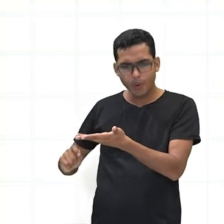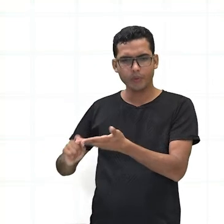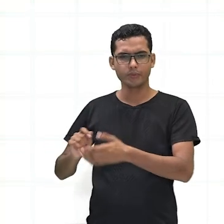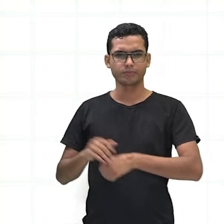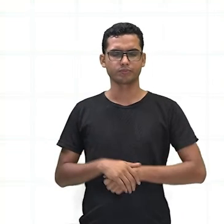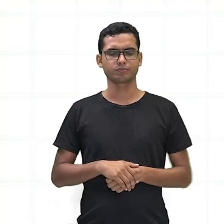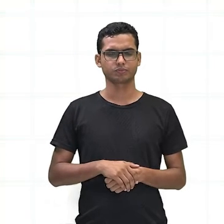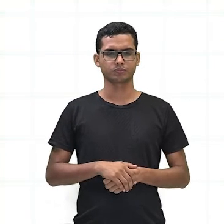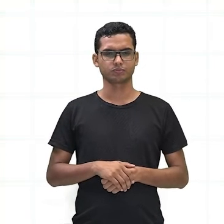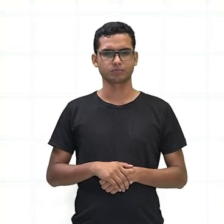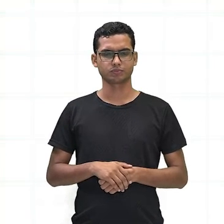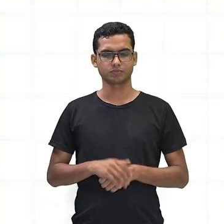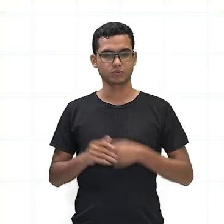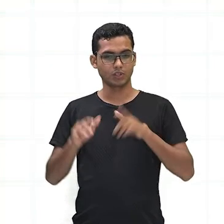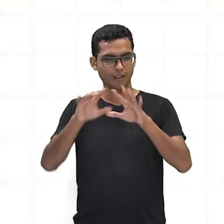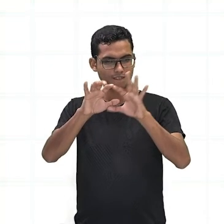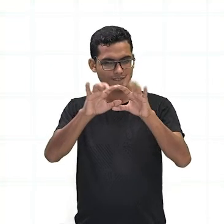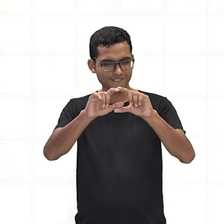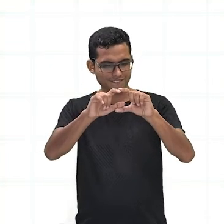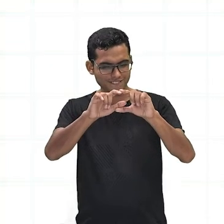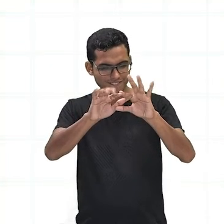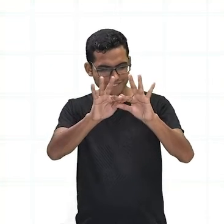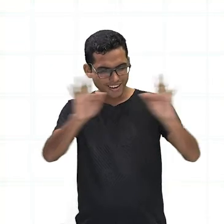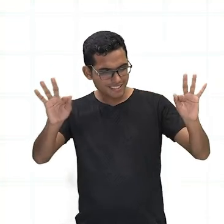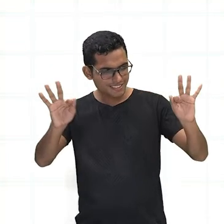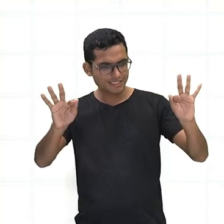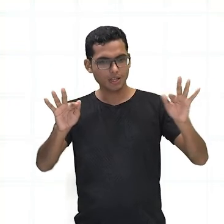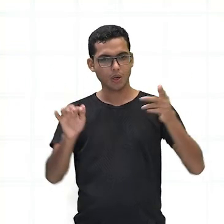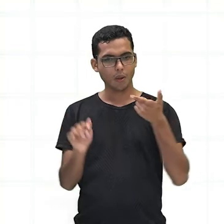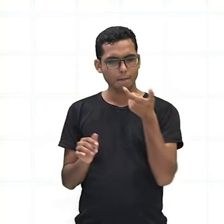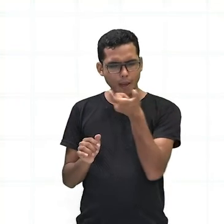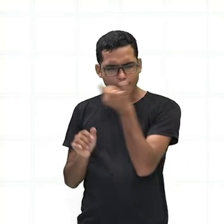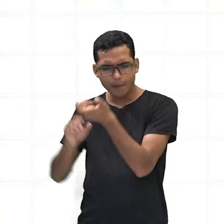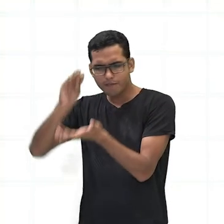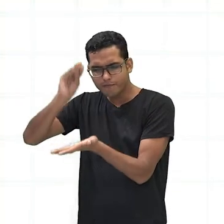espaços. Right? Então, vamos começar vendo o texto aqui junto comigo.